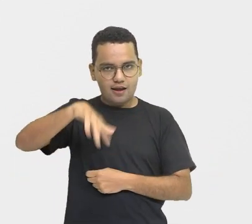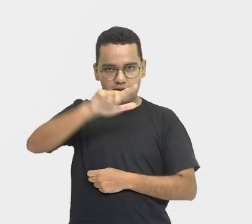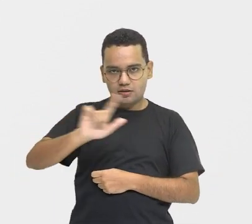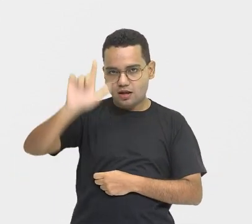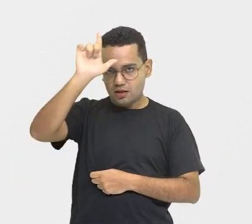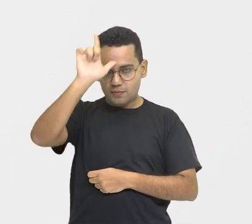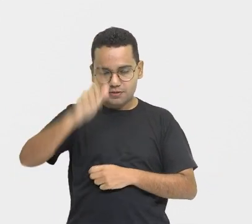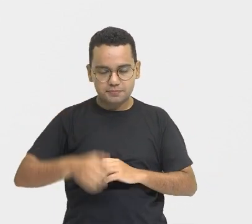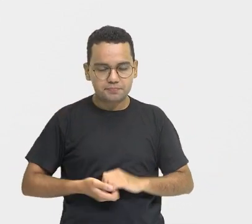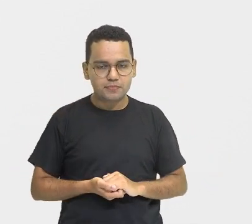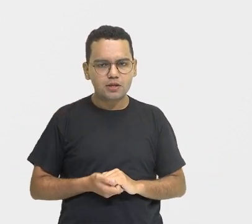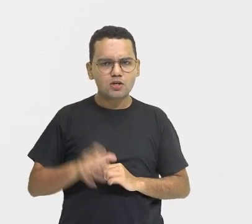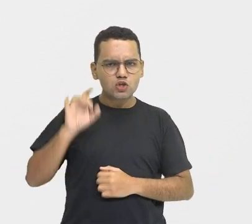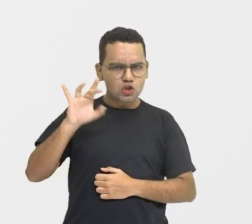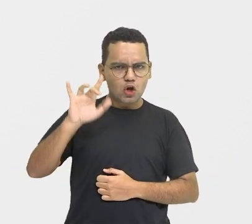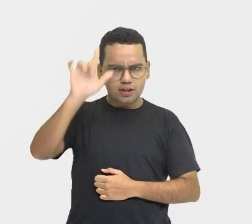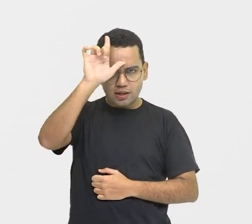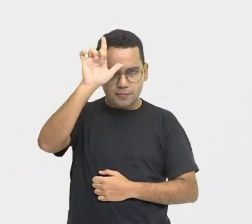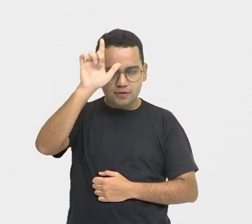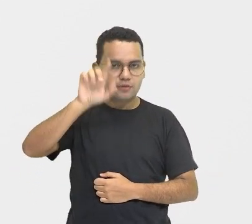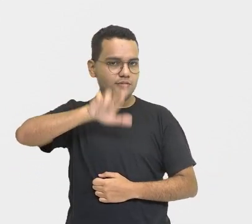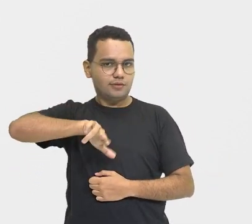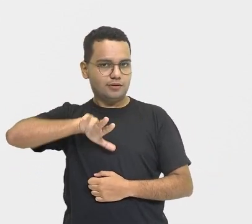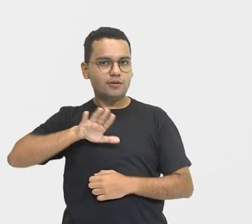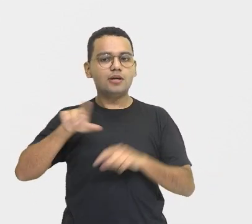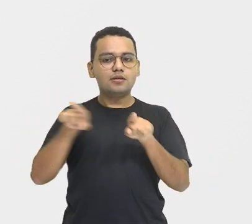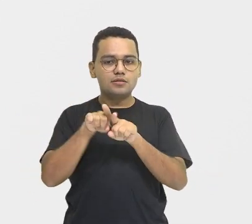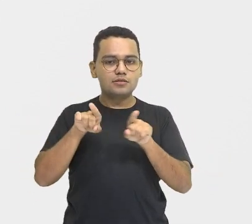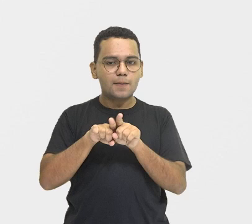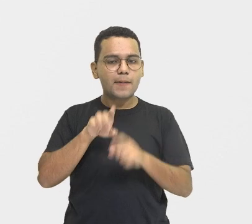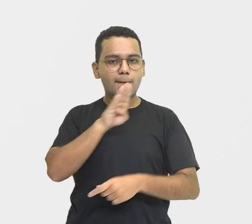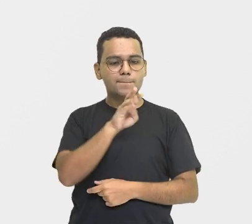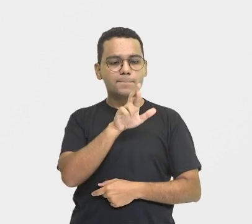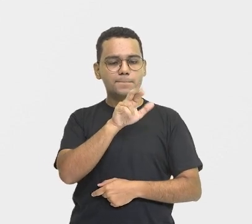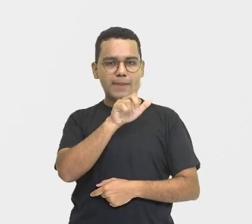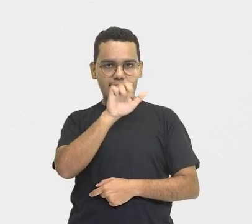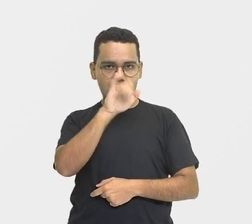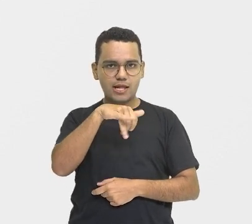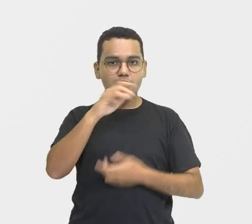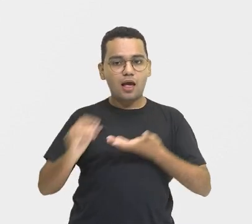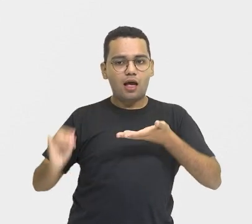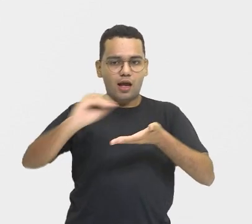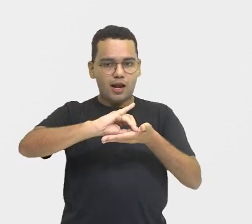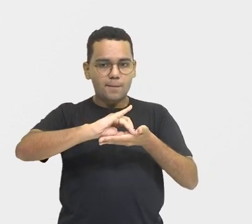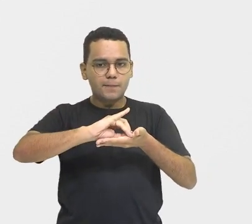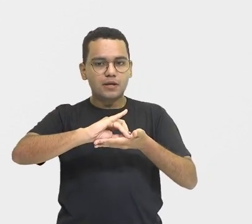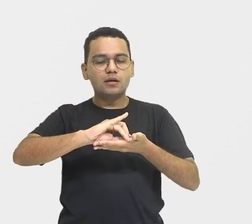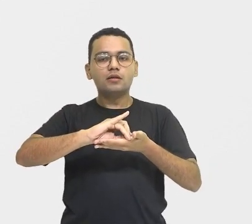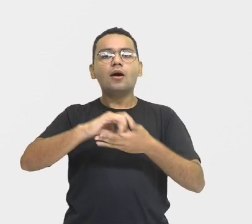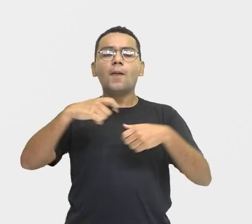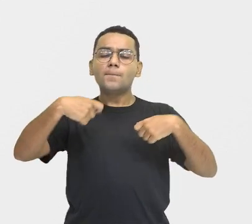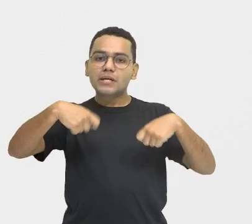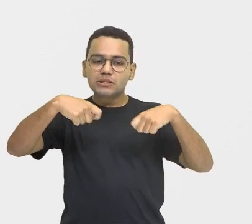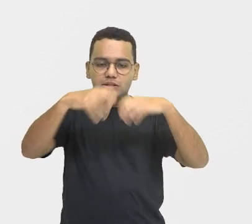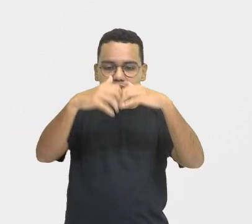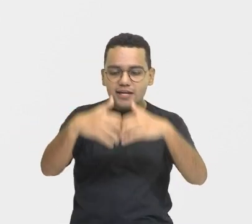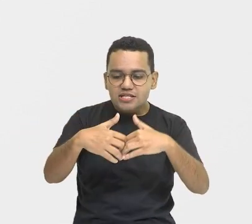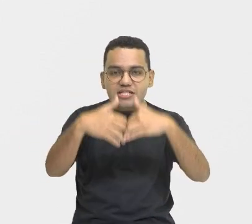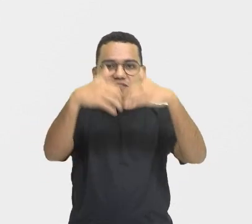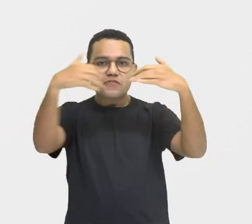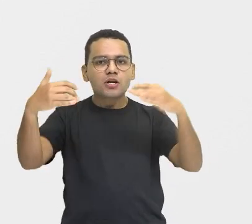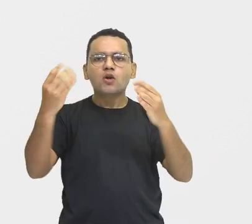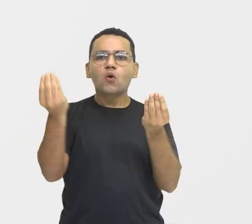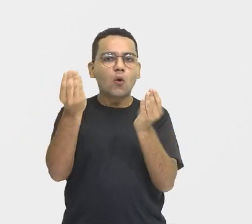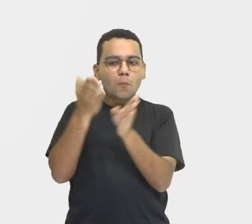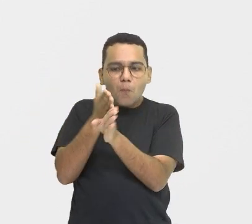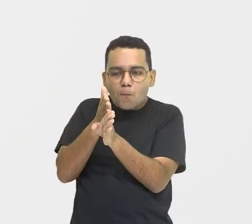perdão, e não só da Alemanha, tá, turma? Berlim, a capital do país, ela também ficou dividida pelo muro que